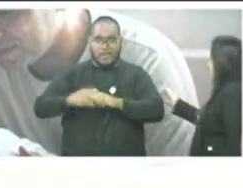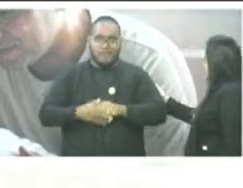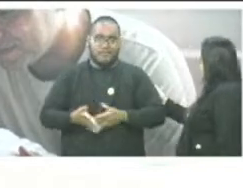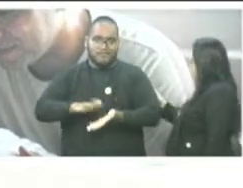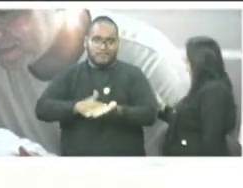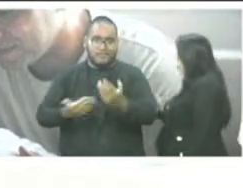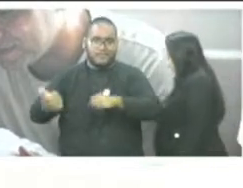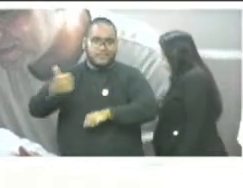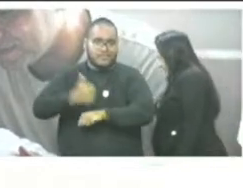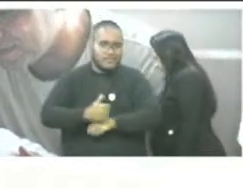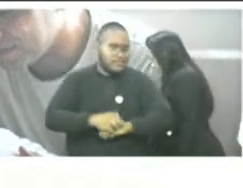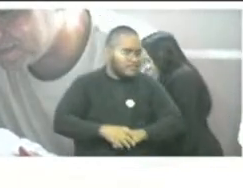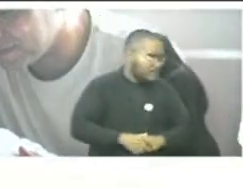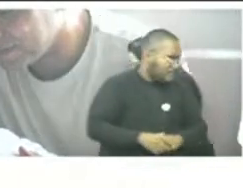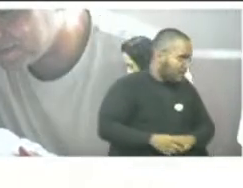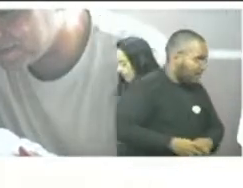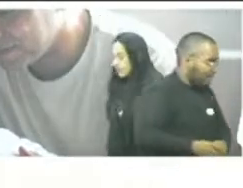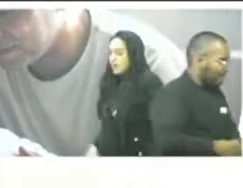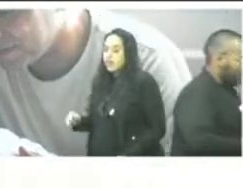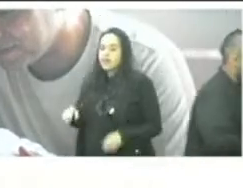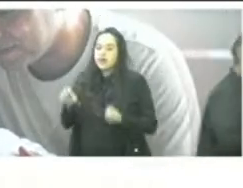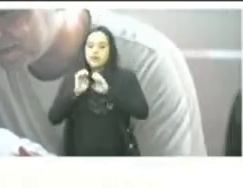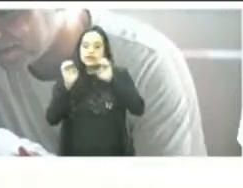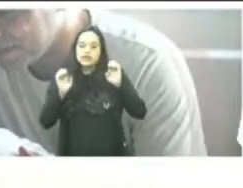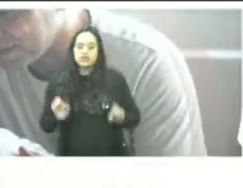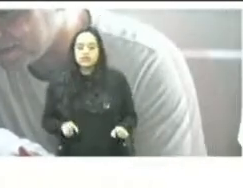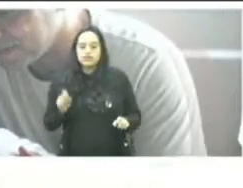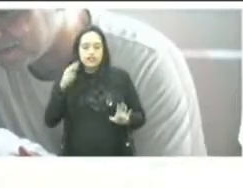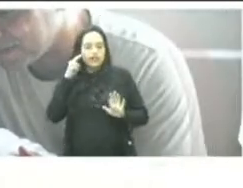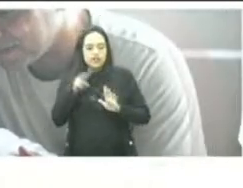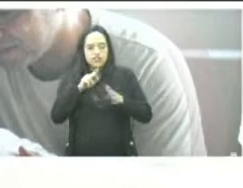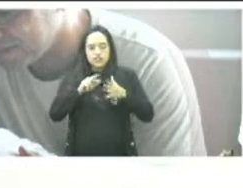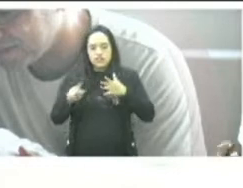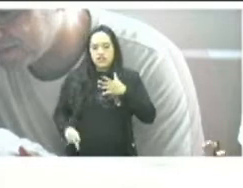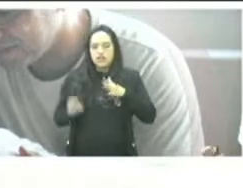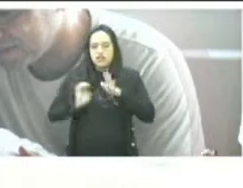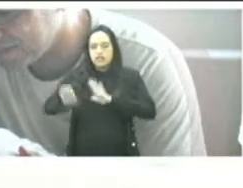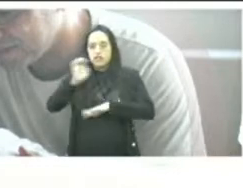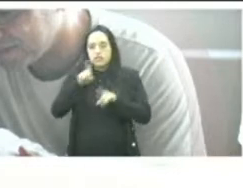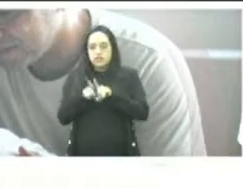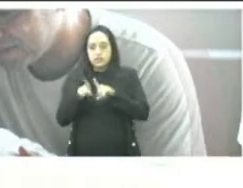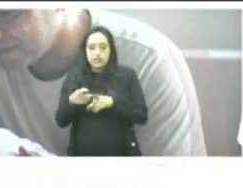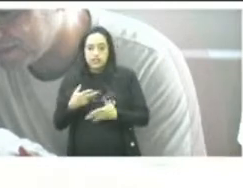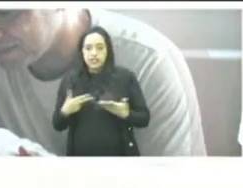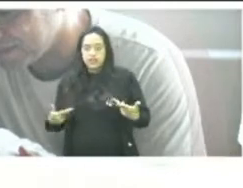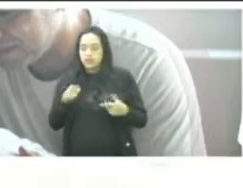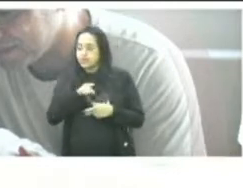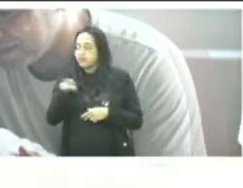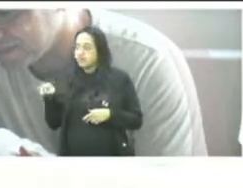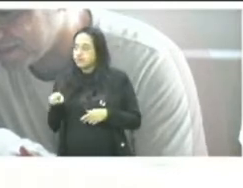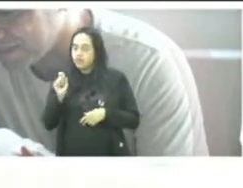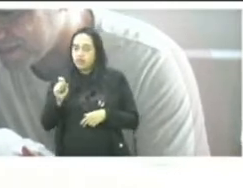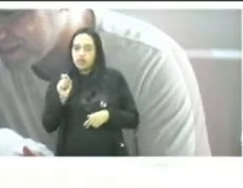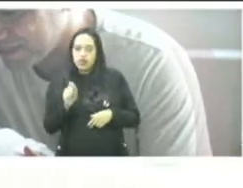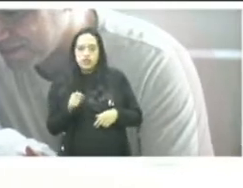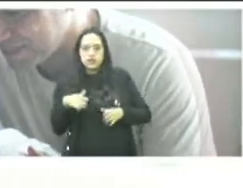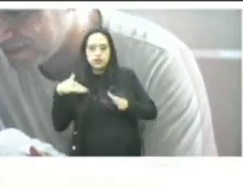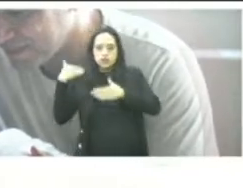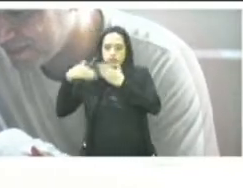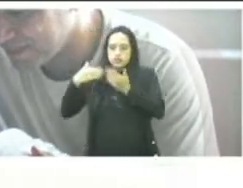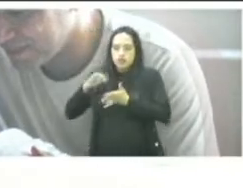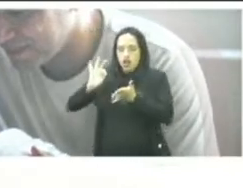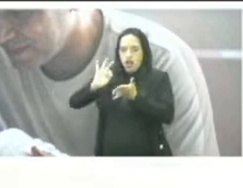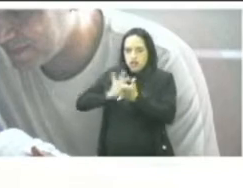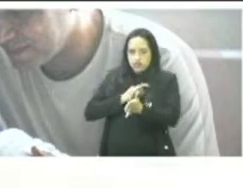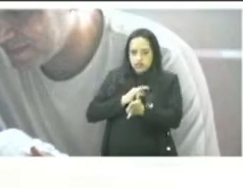ela é uma estrutura que contempla várias etapas. Um desses elementos é esse processo de